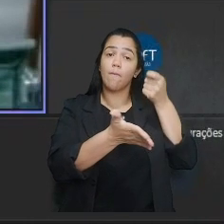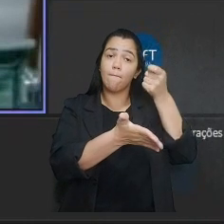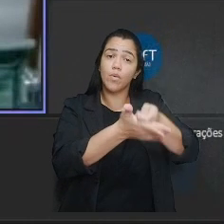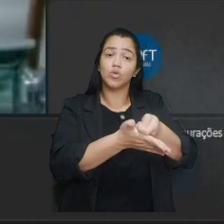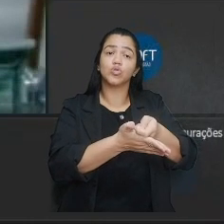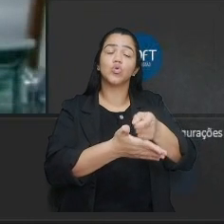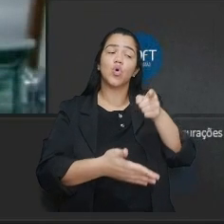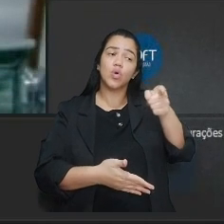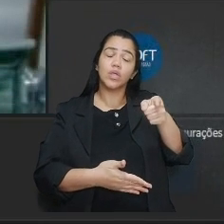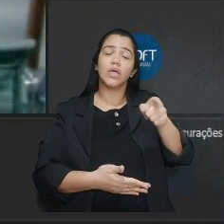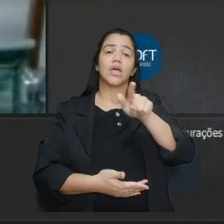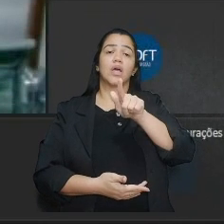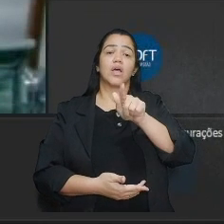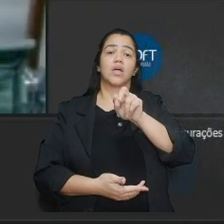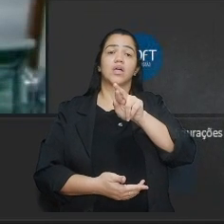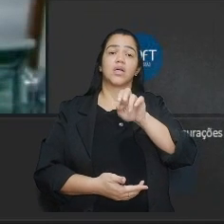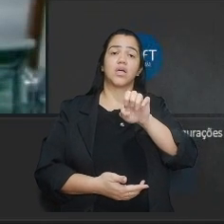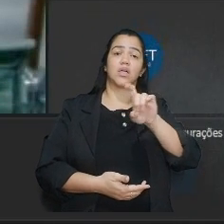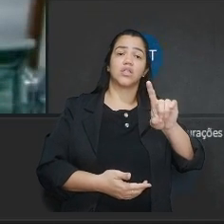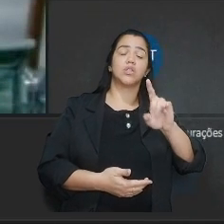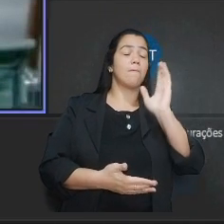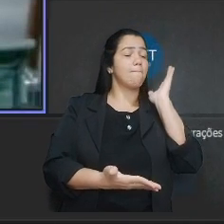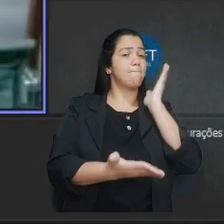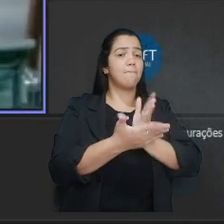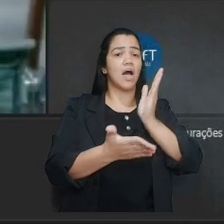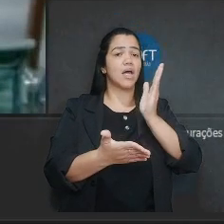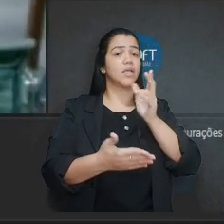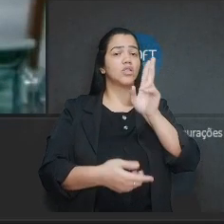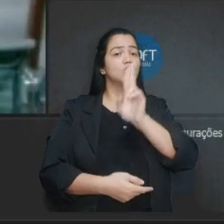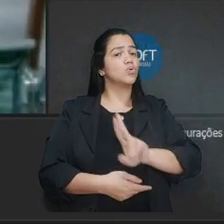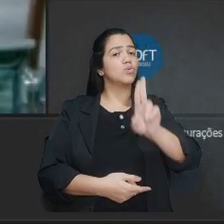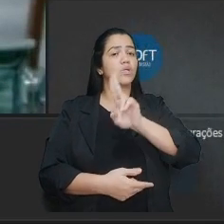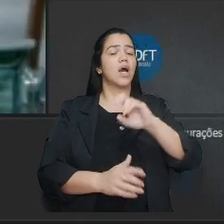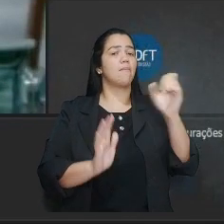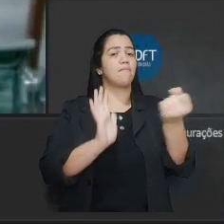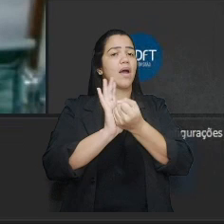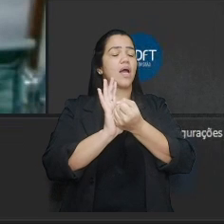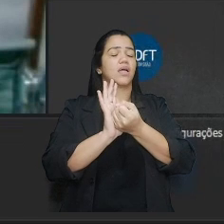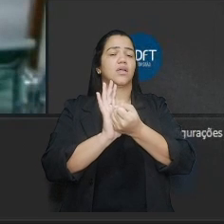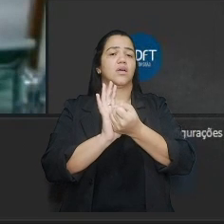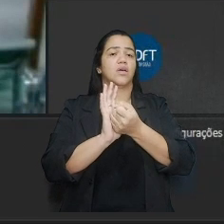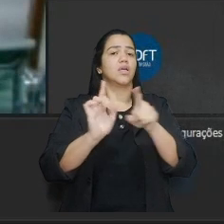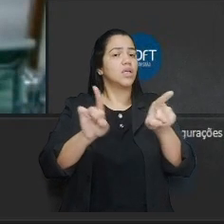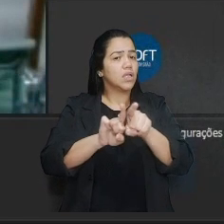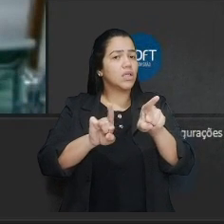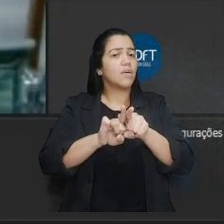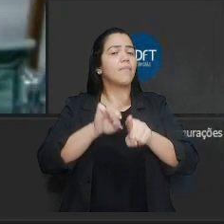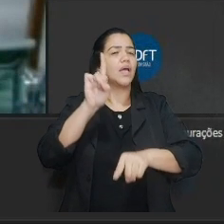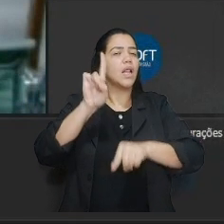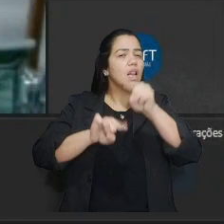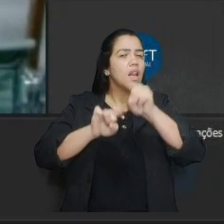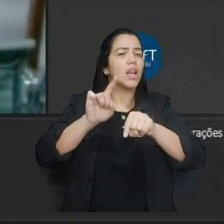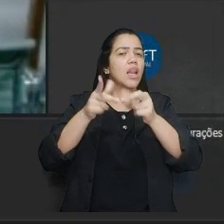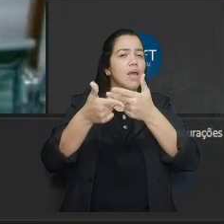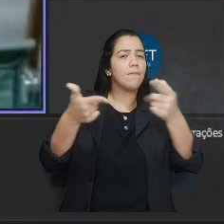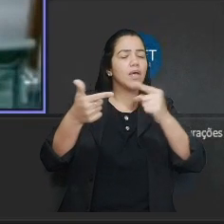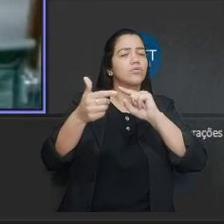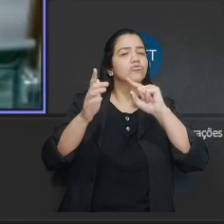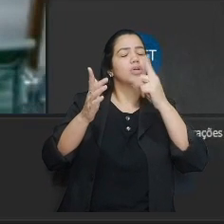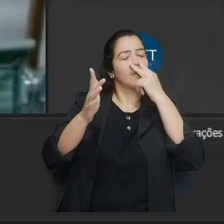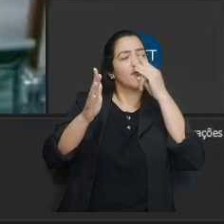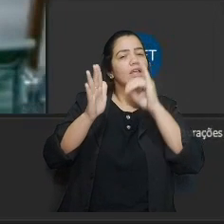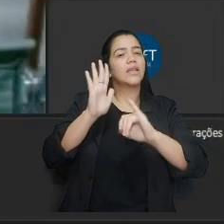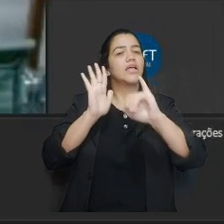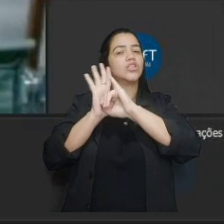e imposto à Grid que cesse definitivamente com o uso da marca Goodyear e dos